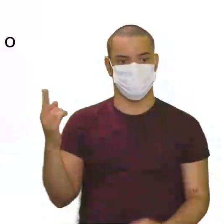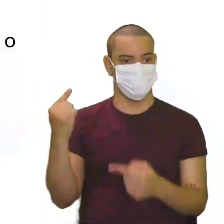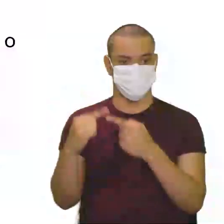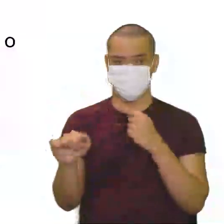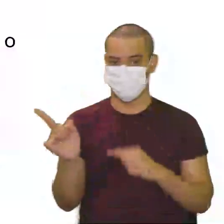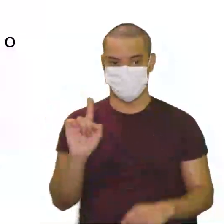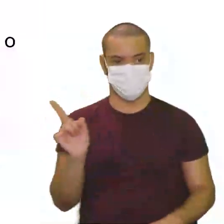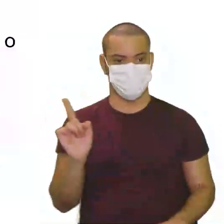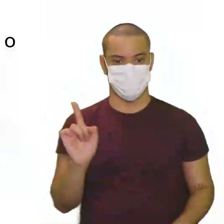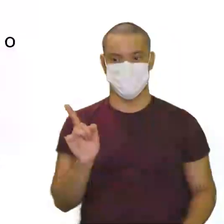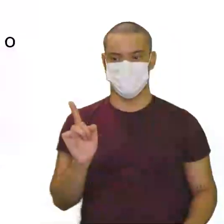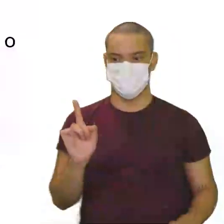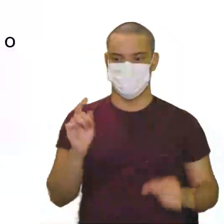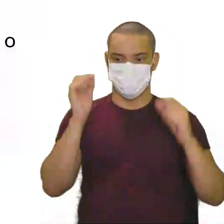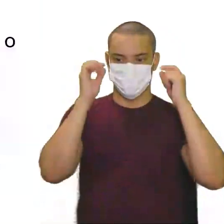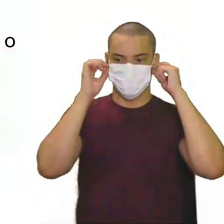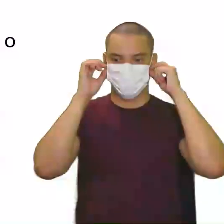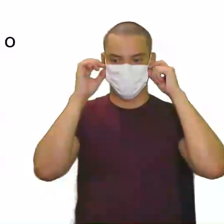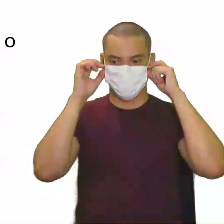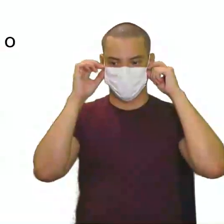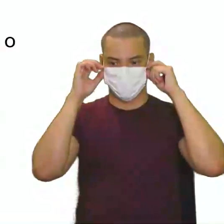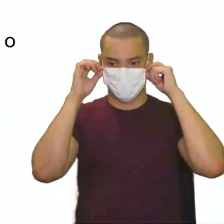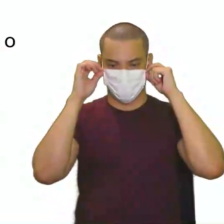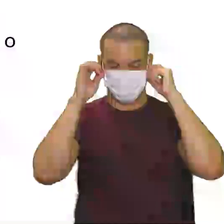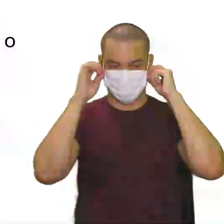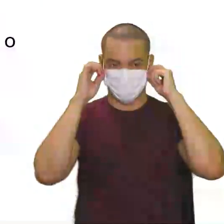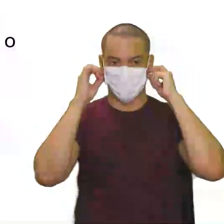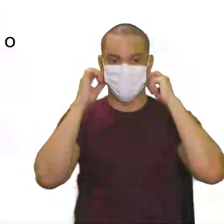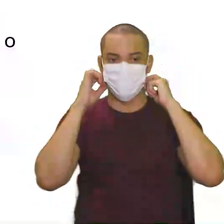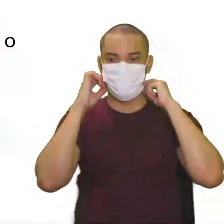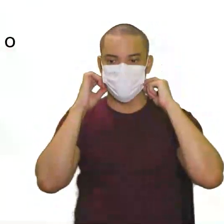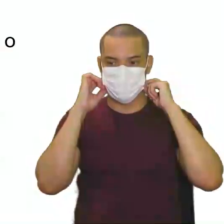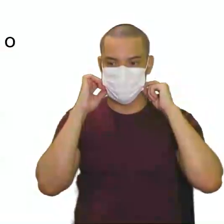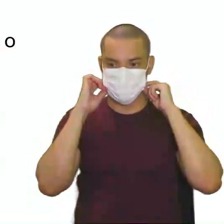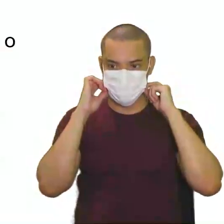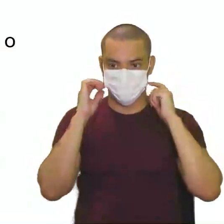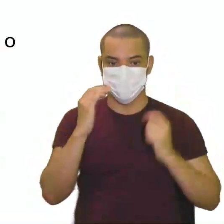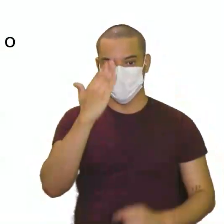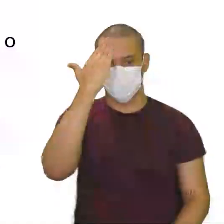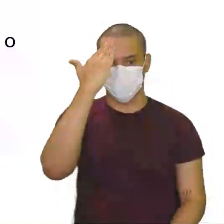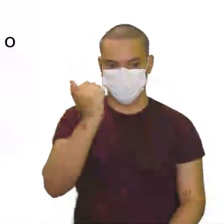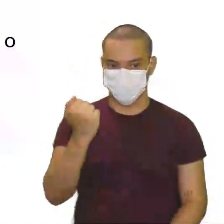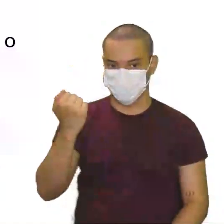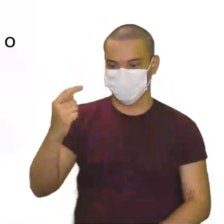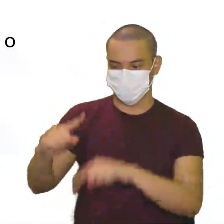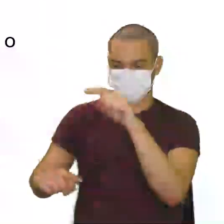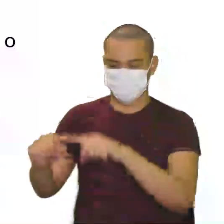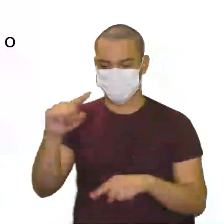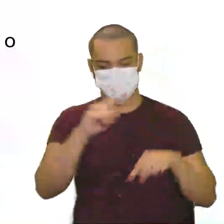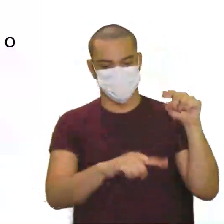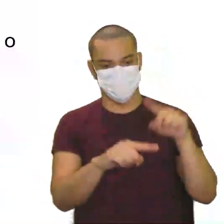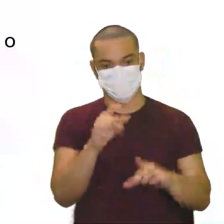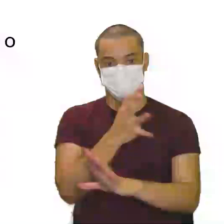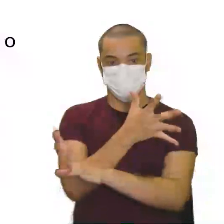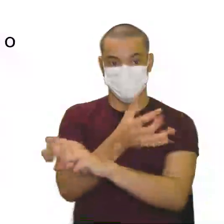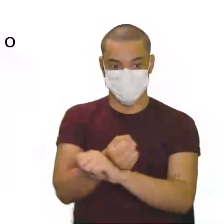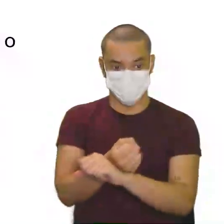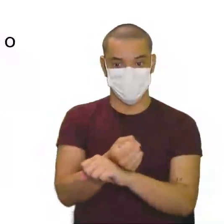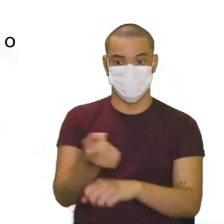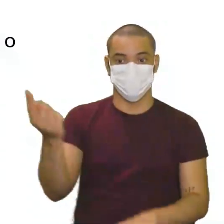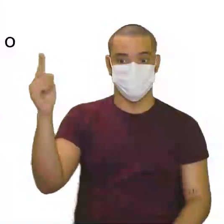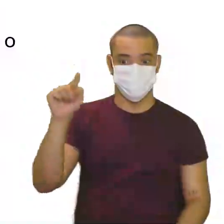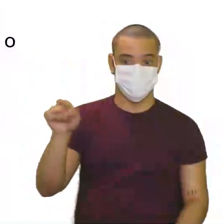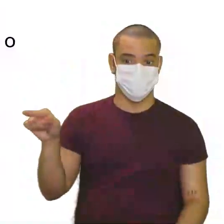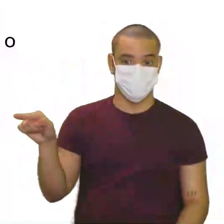colocarmos um a próxima a um pedaço de ferro um atrás ferro e o ferro traiu o imã com a mesma intensidade se essa verdadeira